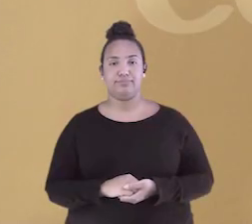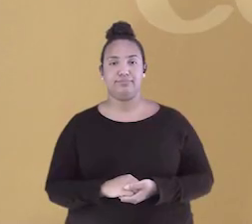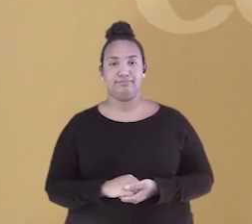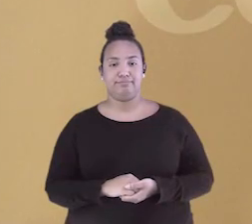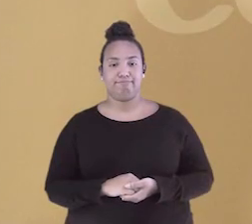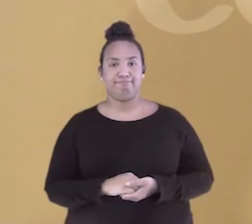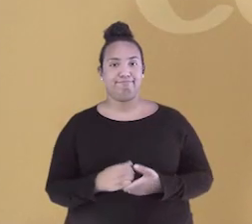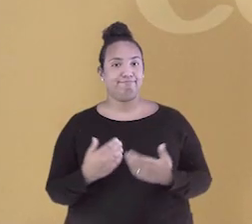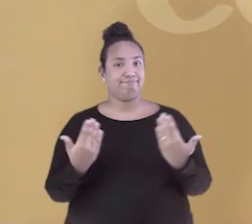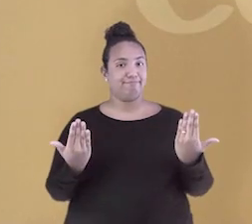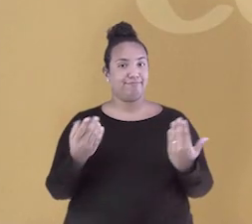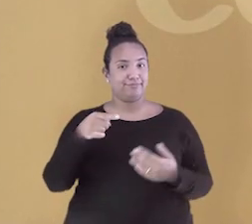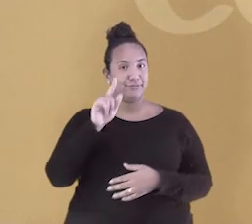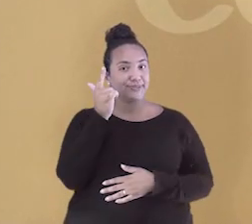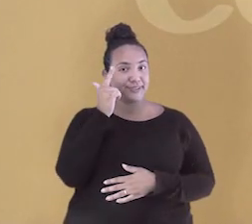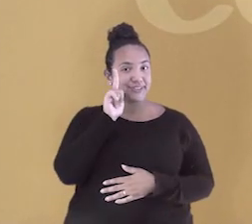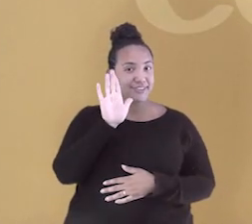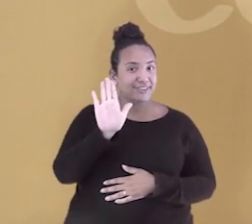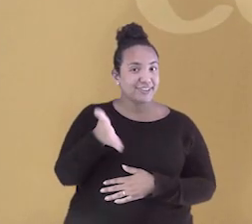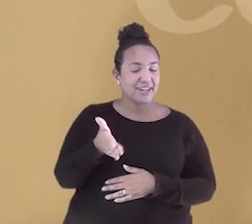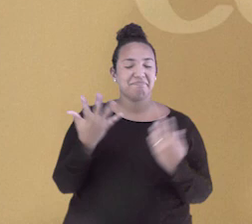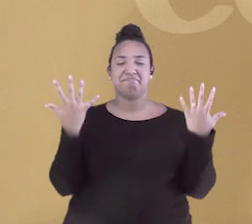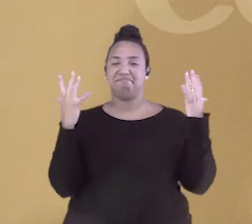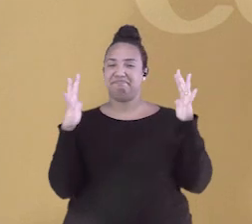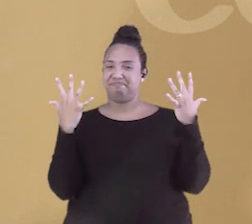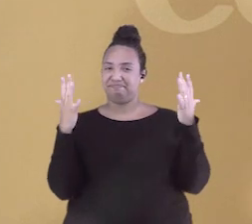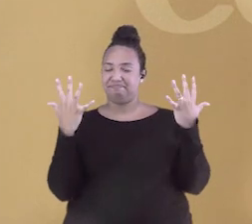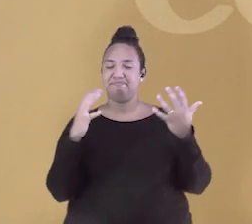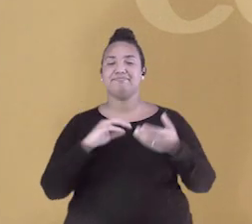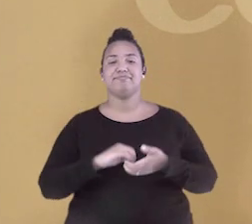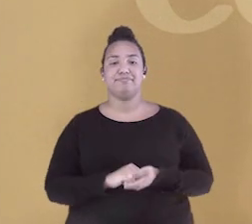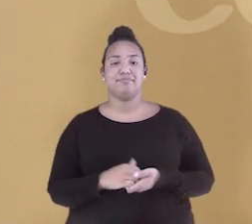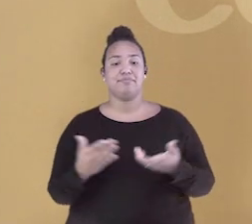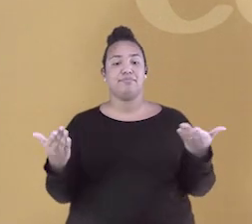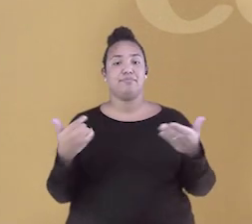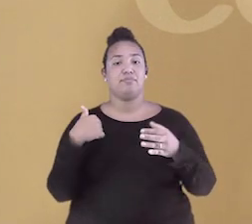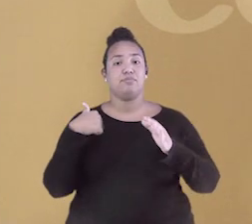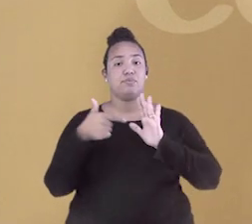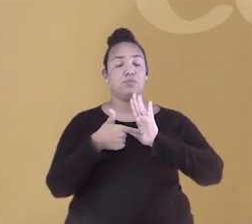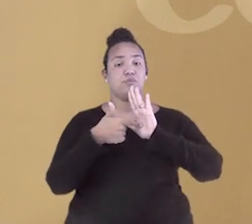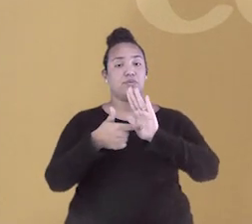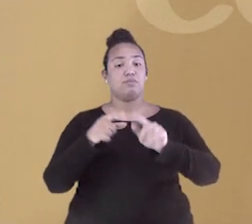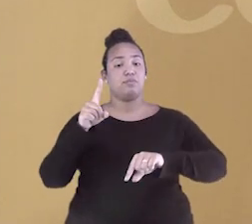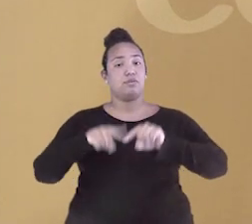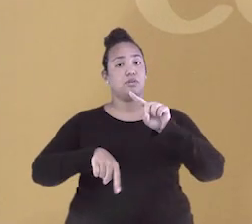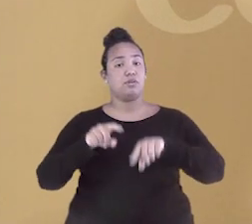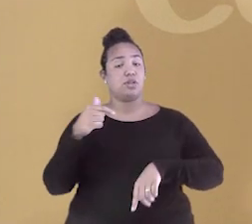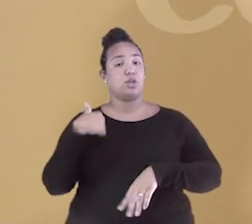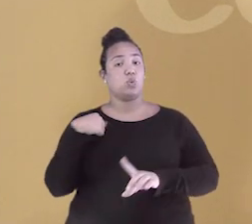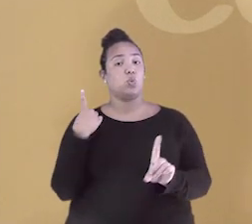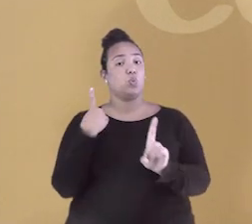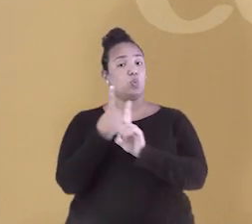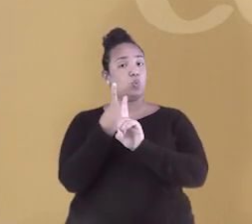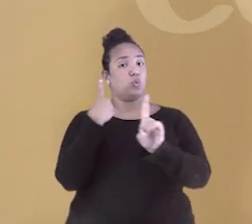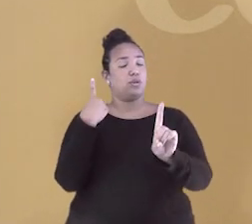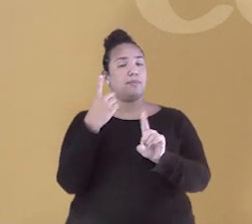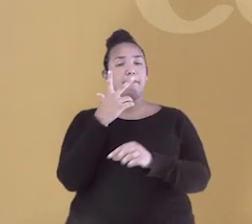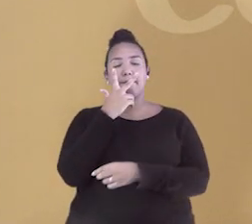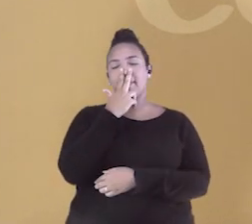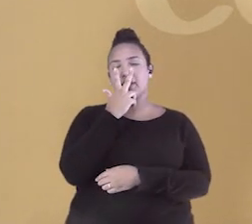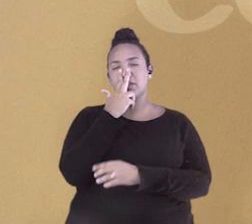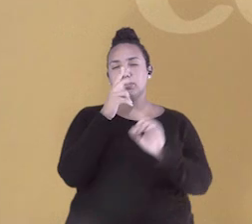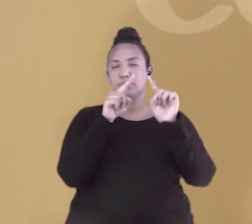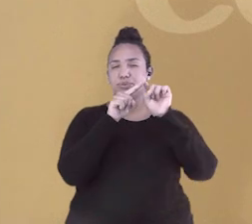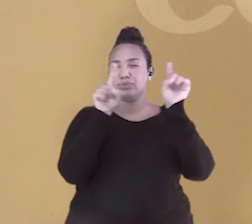Então, conseguiu? Parabéns, muito bem. Vou te mostrar agora os objetos que encontrei que se parecem com um quadrado, com